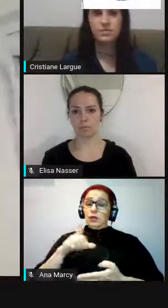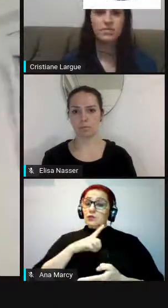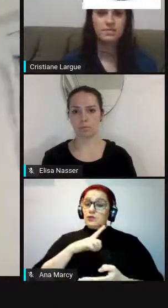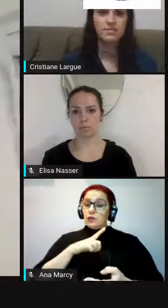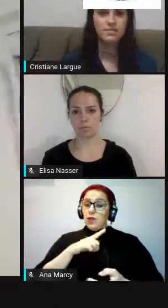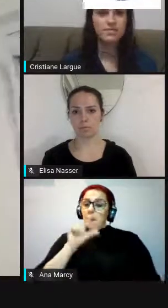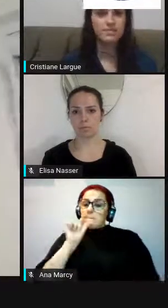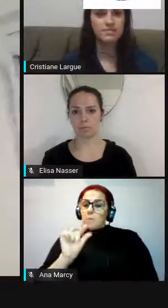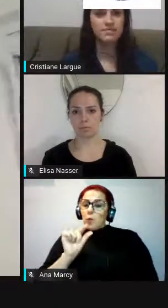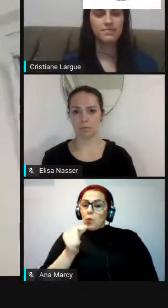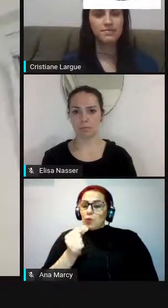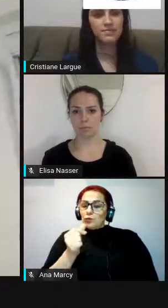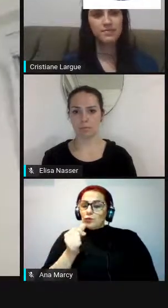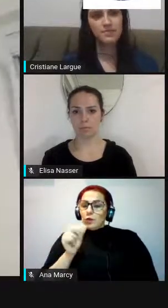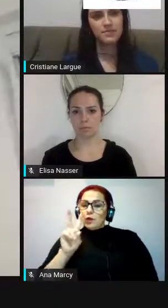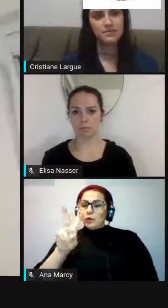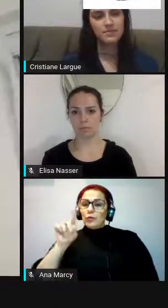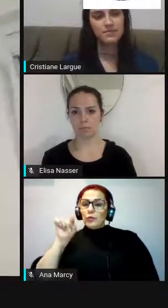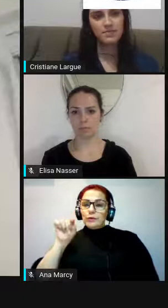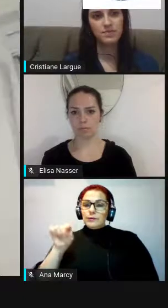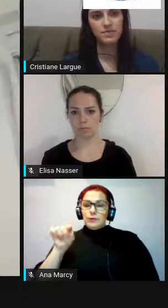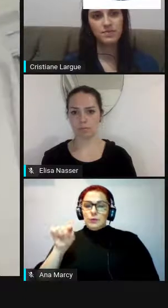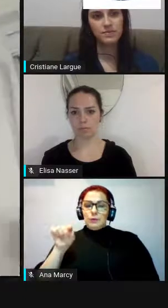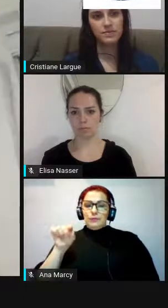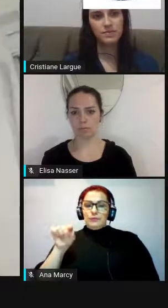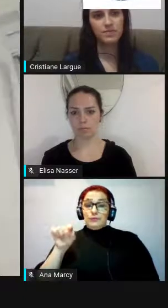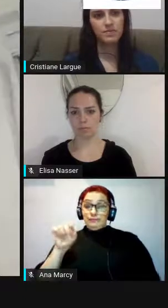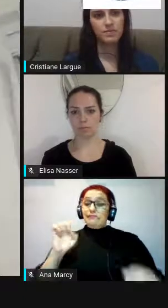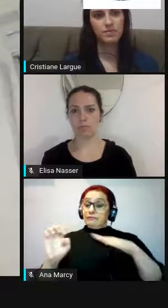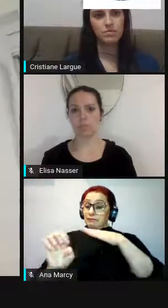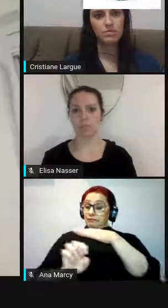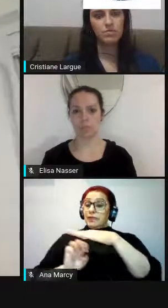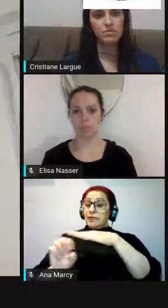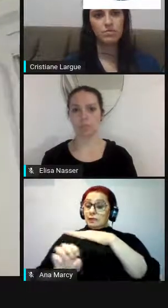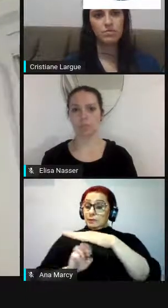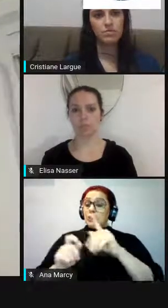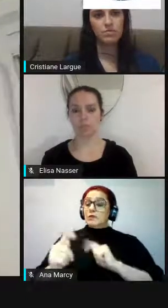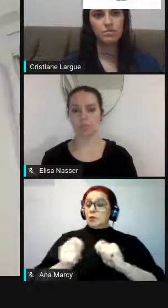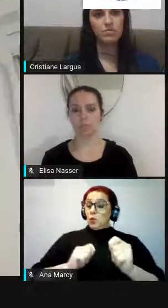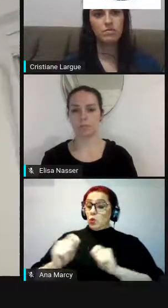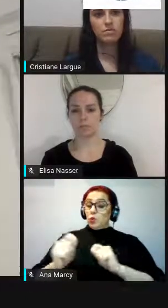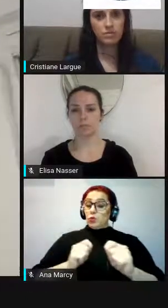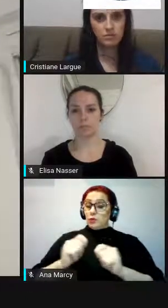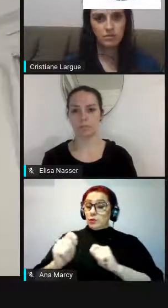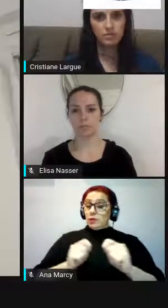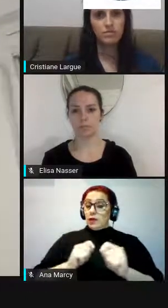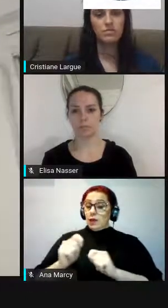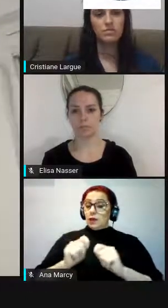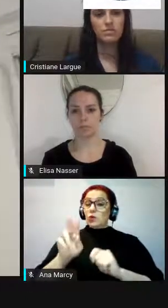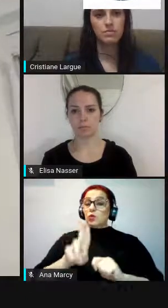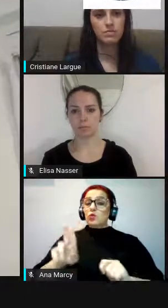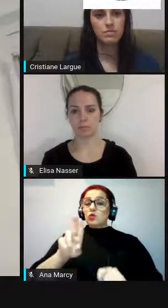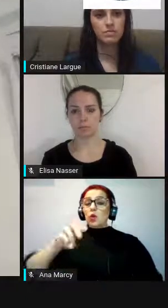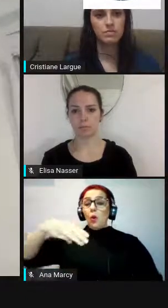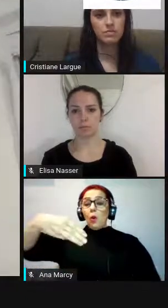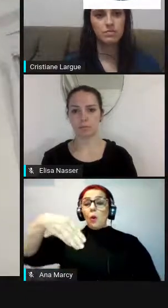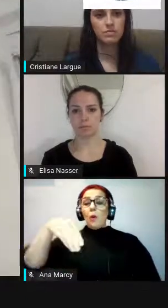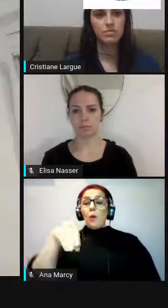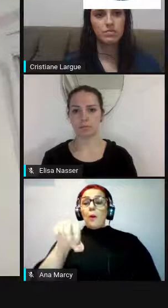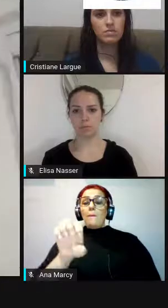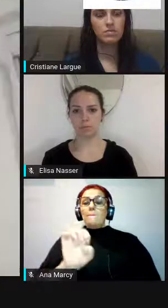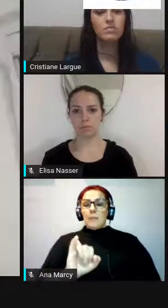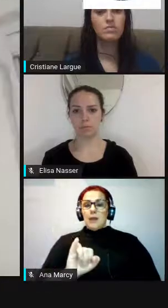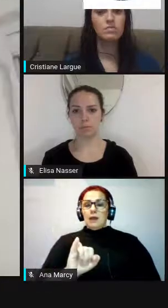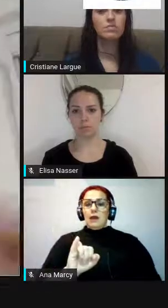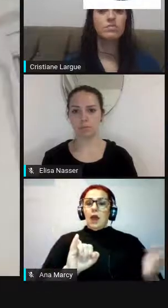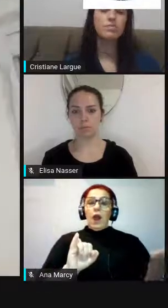e quando a gente começa a empresa era possível abrir uma empresa de controle de pragas como mei então a gente abriu hoje já não é mais possível não tem